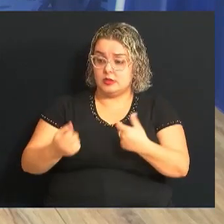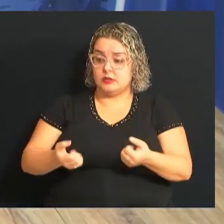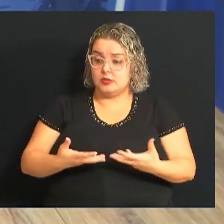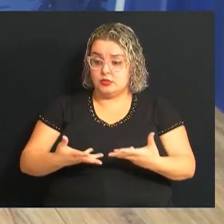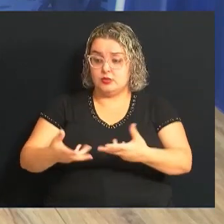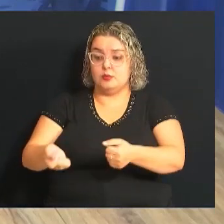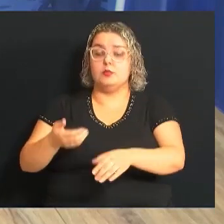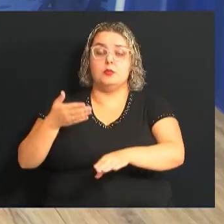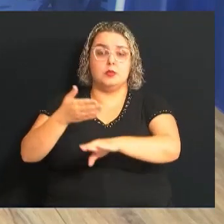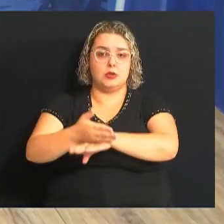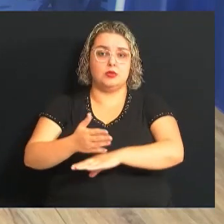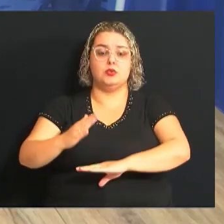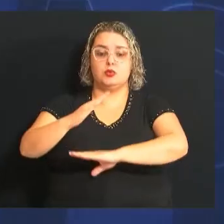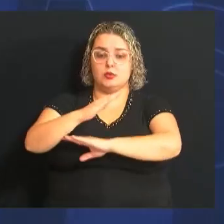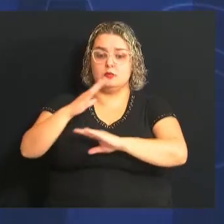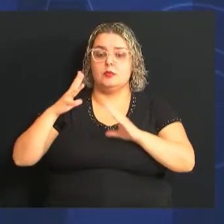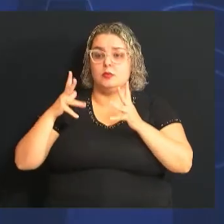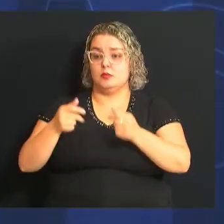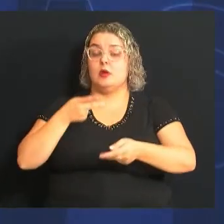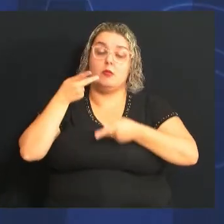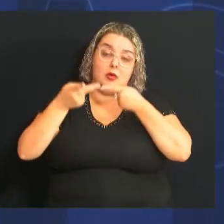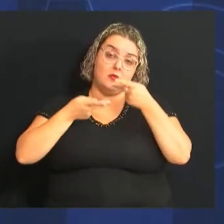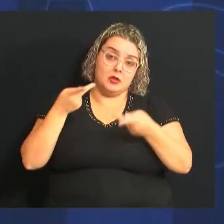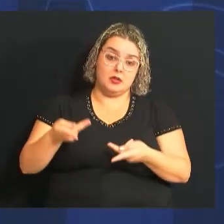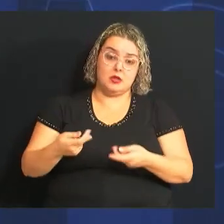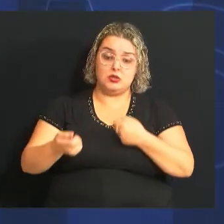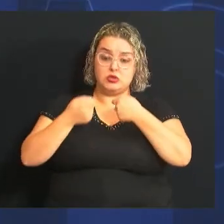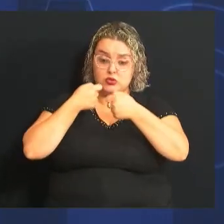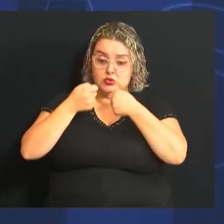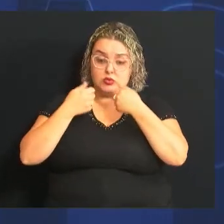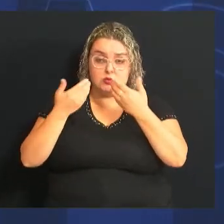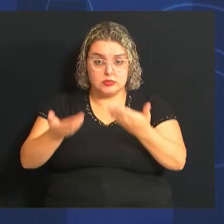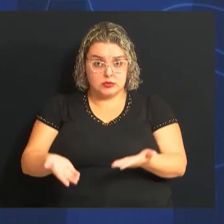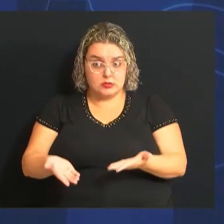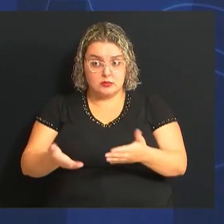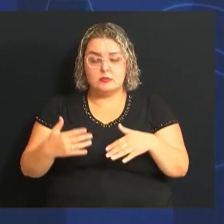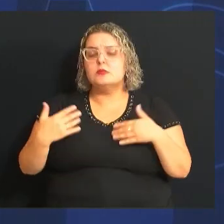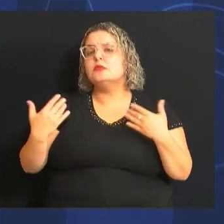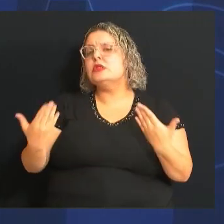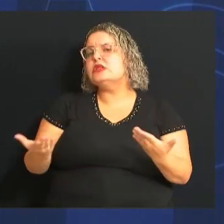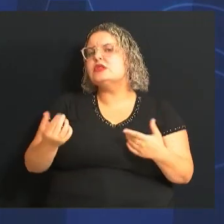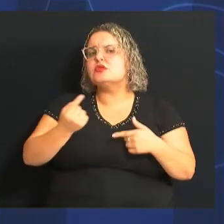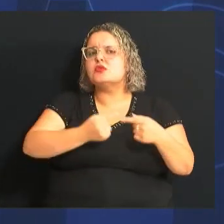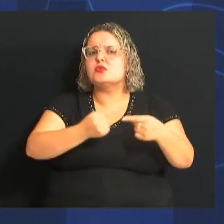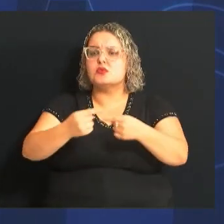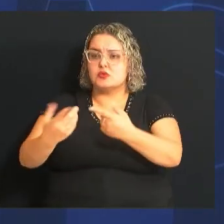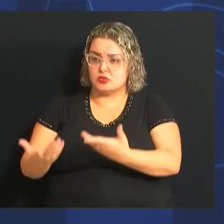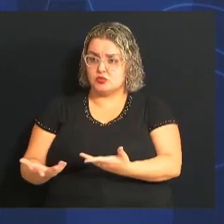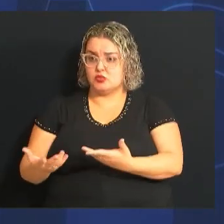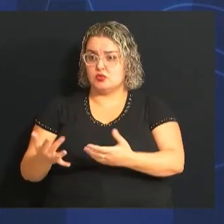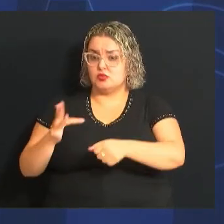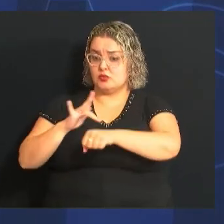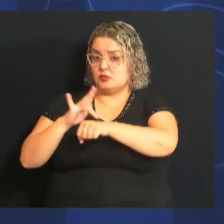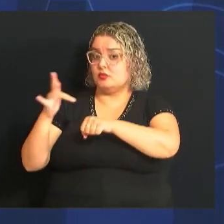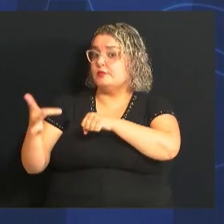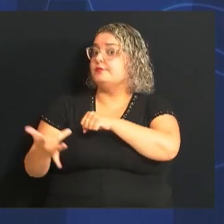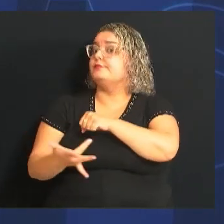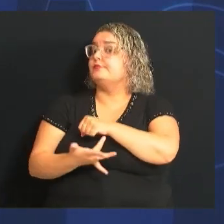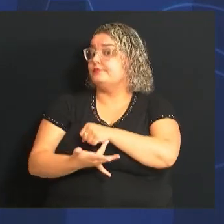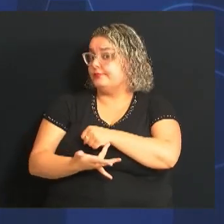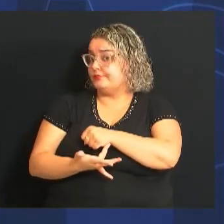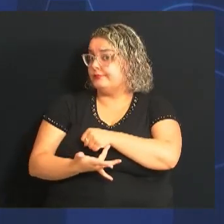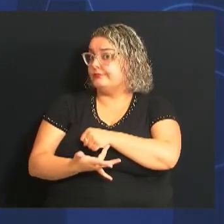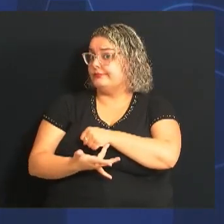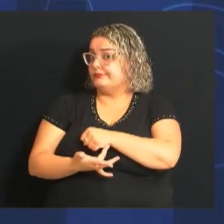participar aqui do Câmara Total para falar sobre esta entrevista. E discussões por rede social é